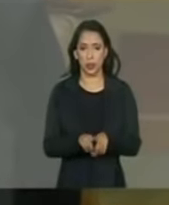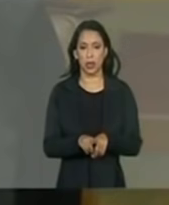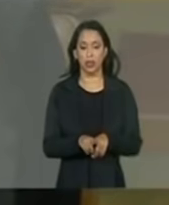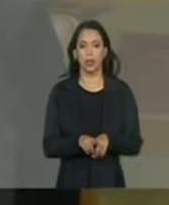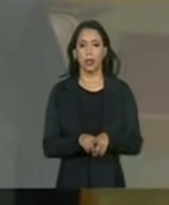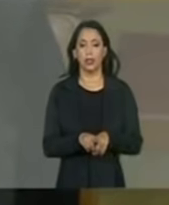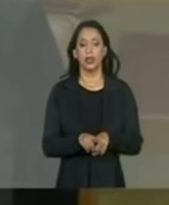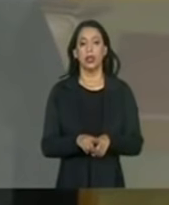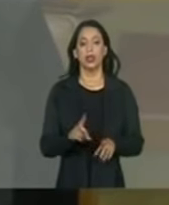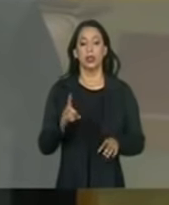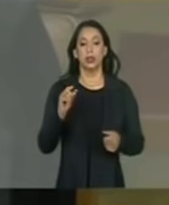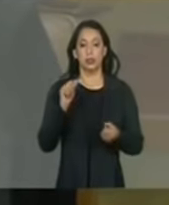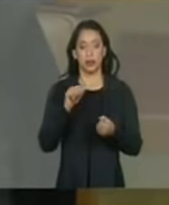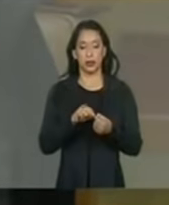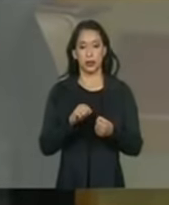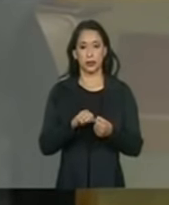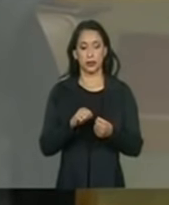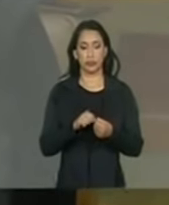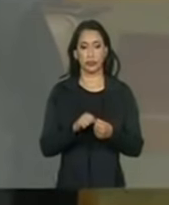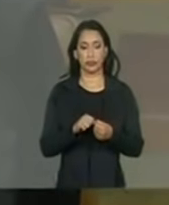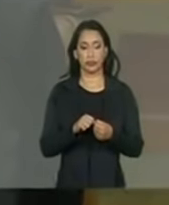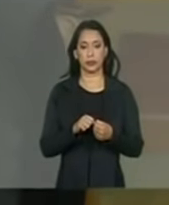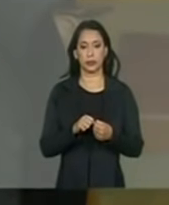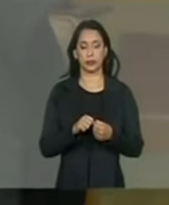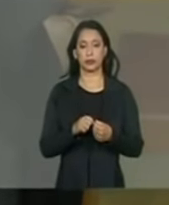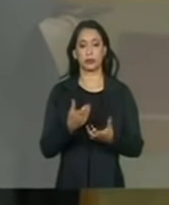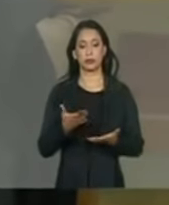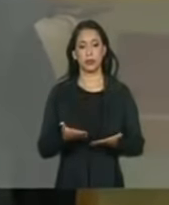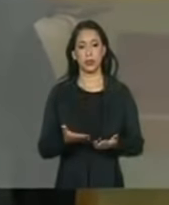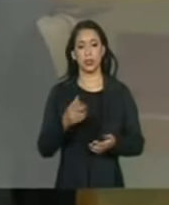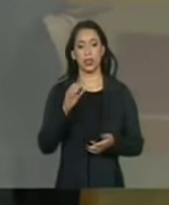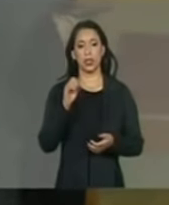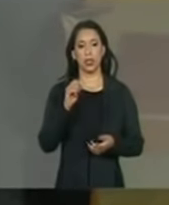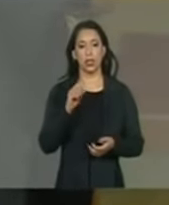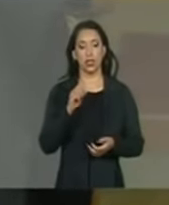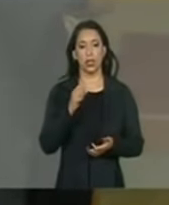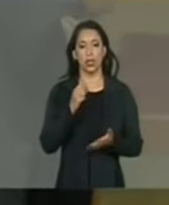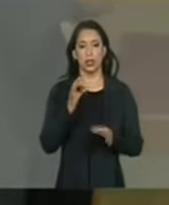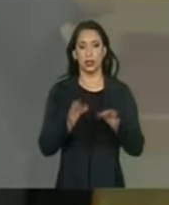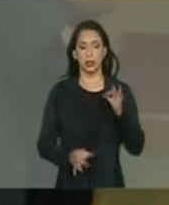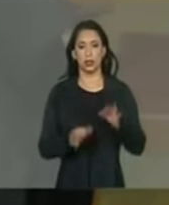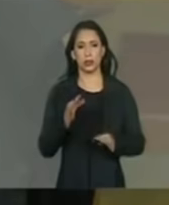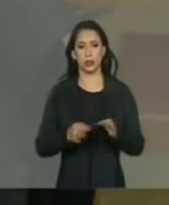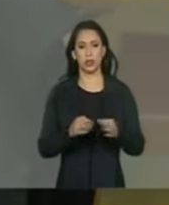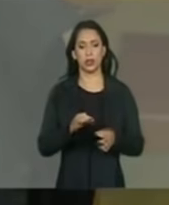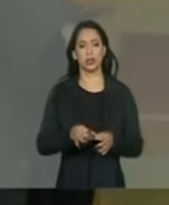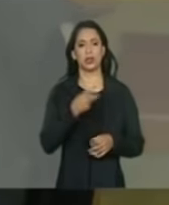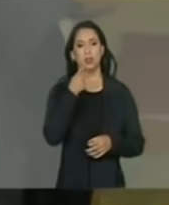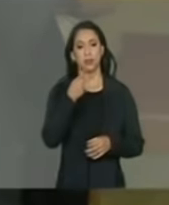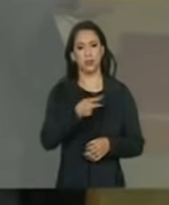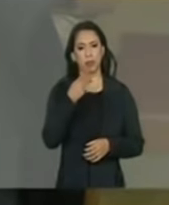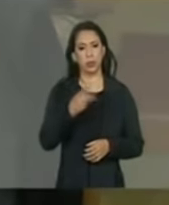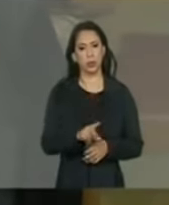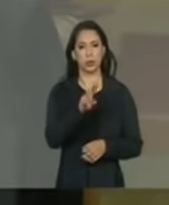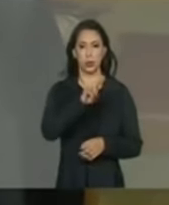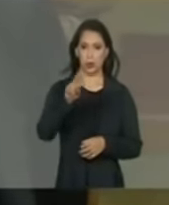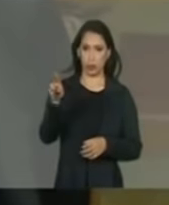porto o desembargador adriano marrey treinador alberto silva franco zé do burro estou